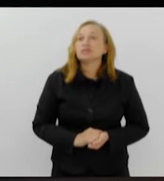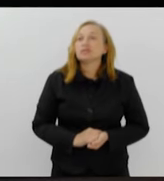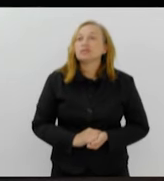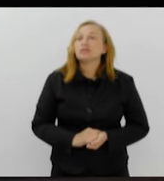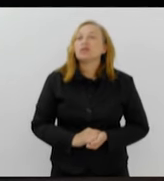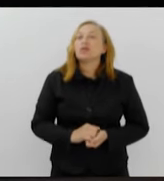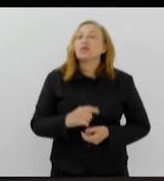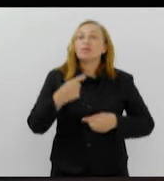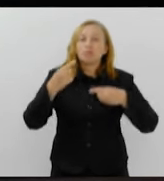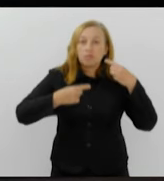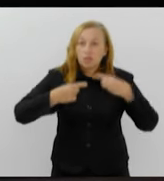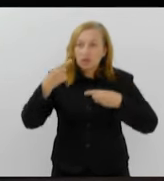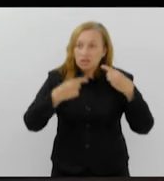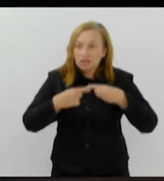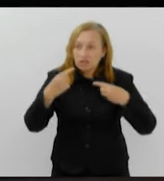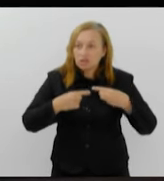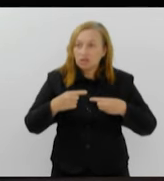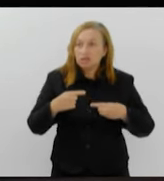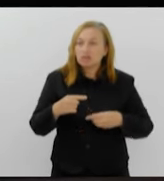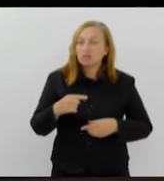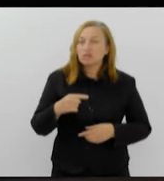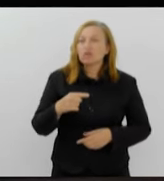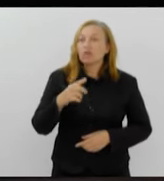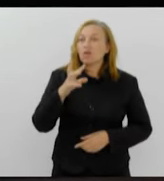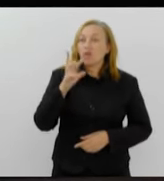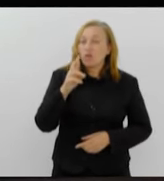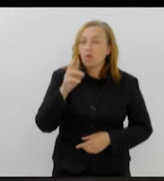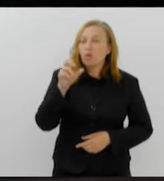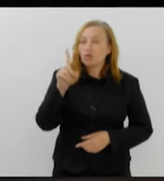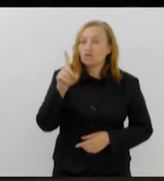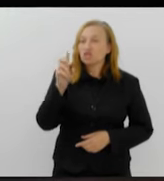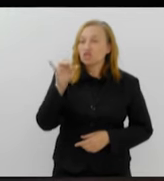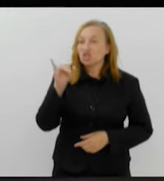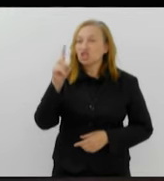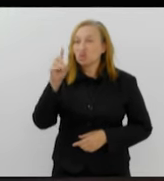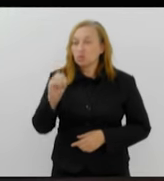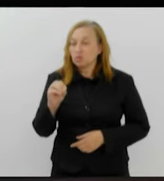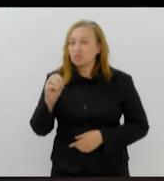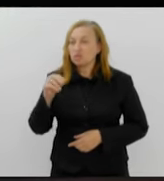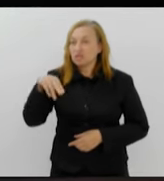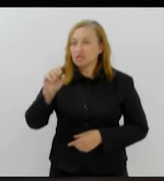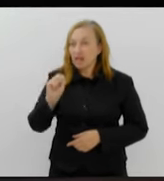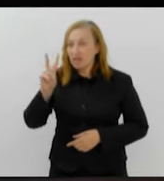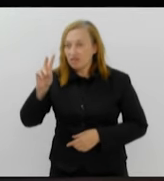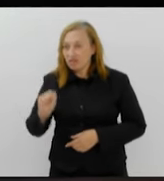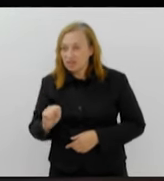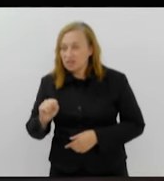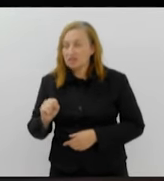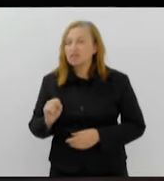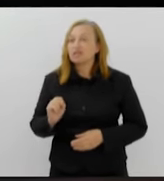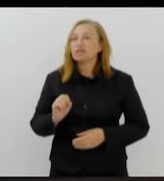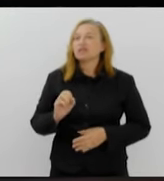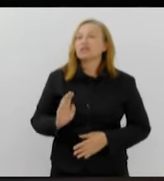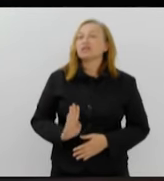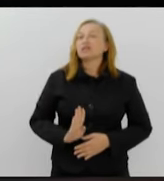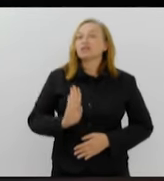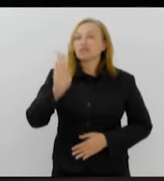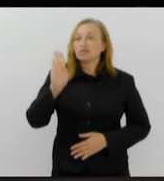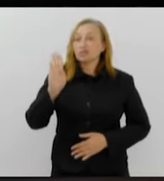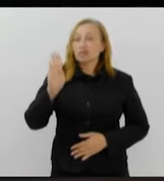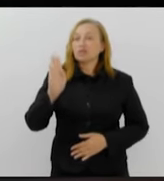política ao candidato Rodrigo Neves que tá liderando as pesquisas de opinião e que é o candidato efetivamente mais